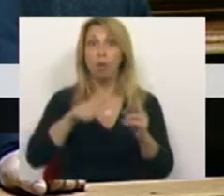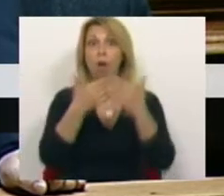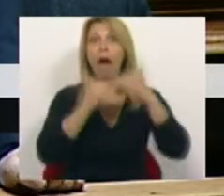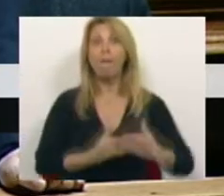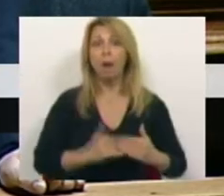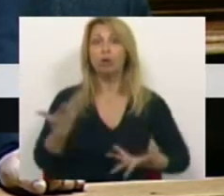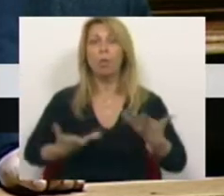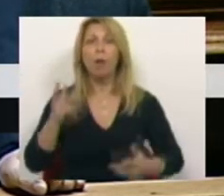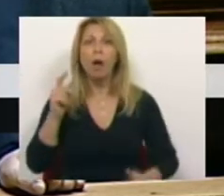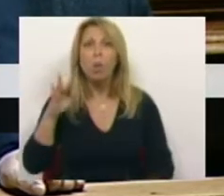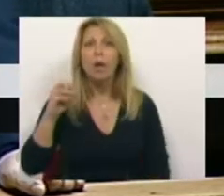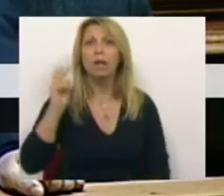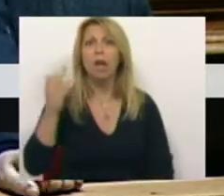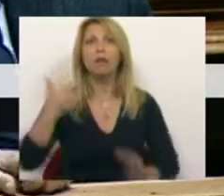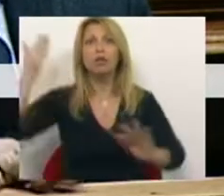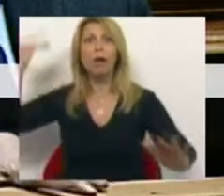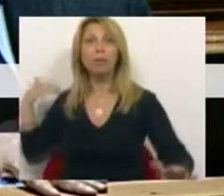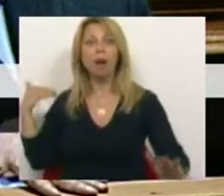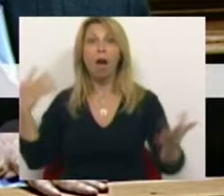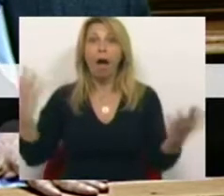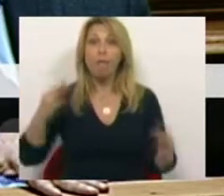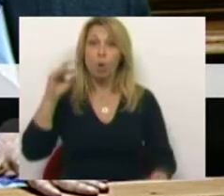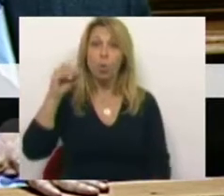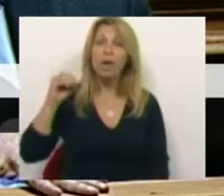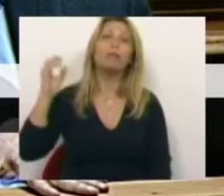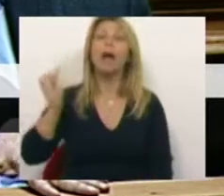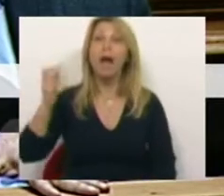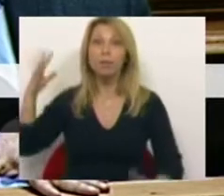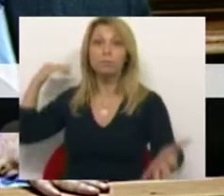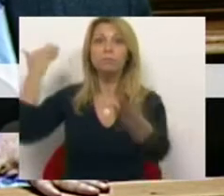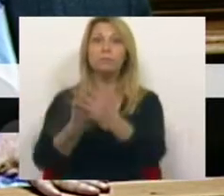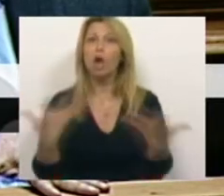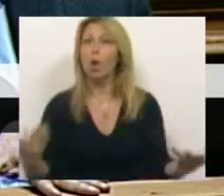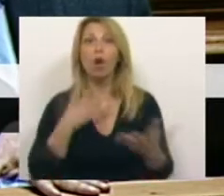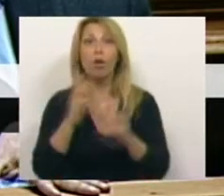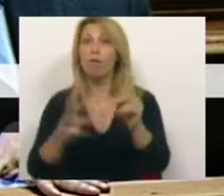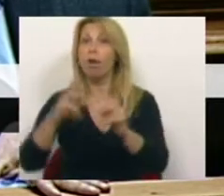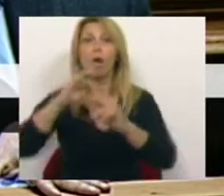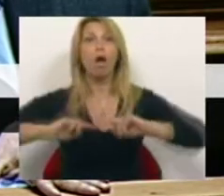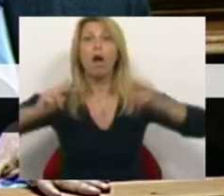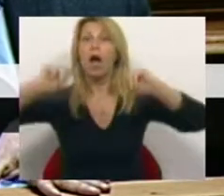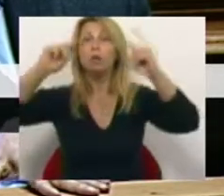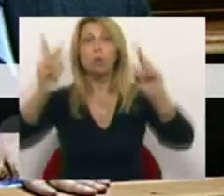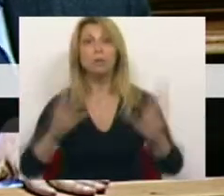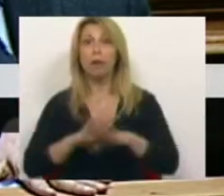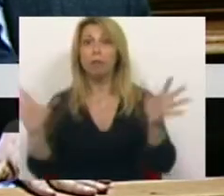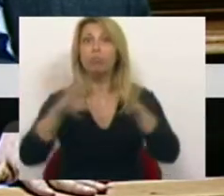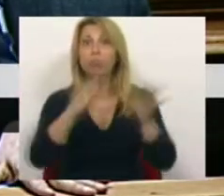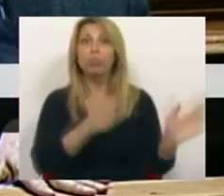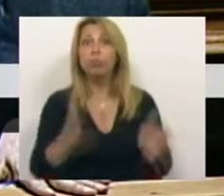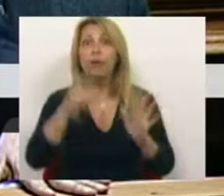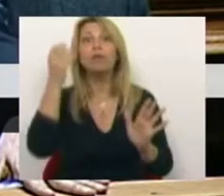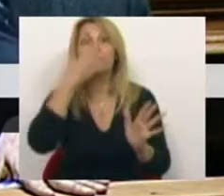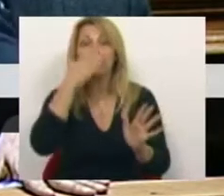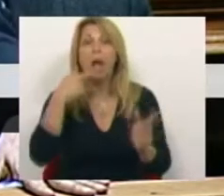anos. De facto, ao longo destes 40 anos, não foi atualizado de acordo com a produtividade e, portanto, se alguém precisa de ser compensado, são os